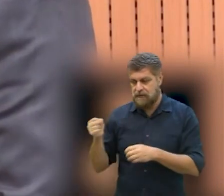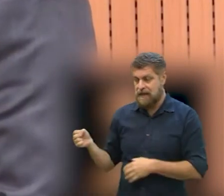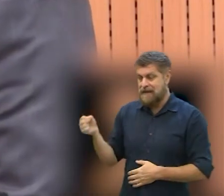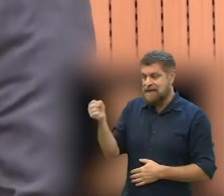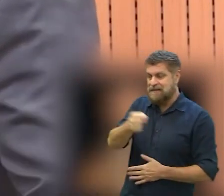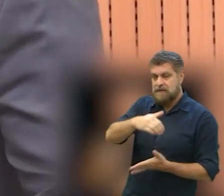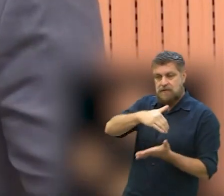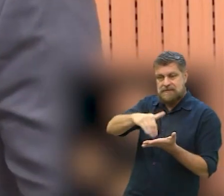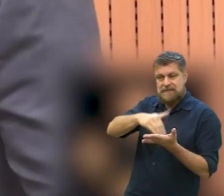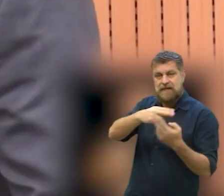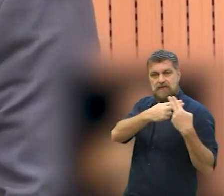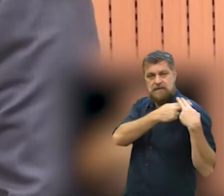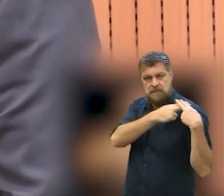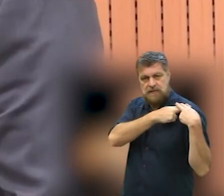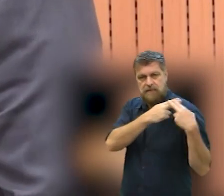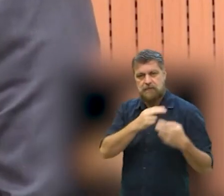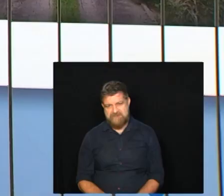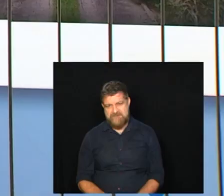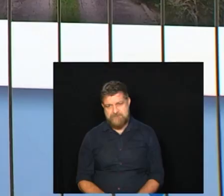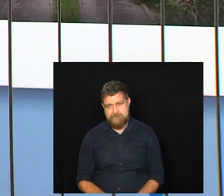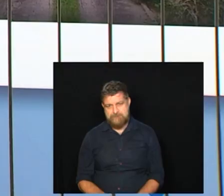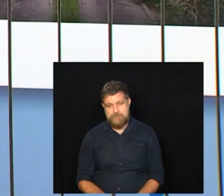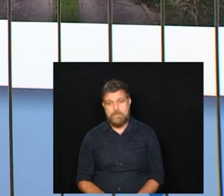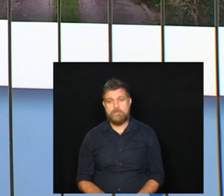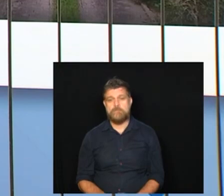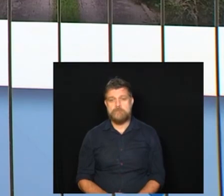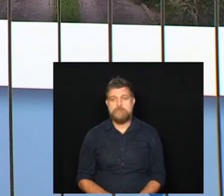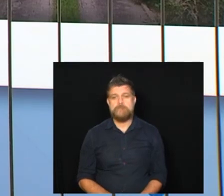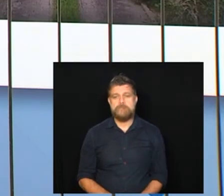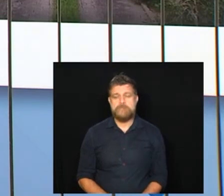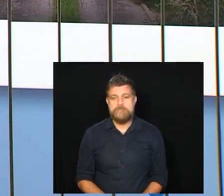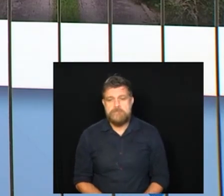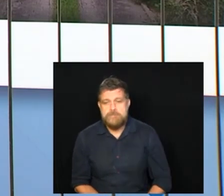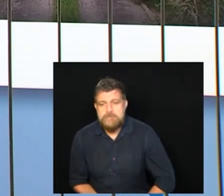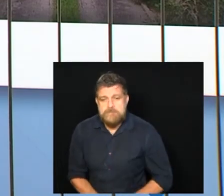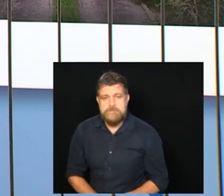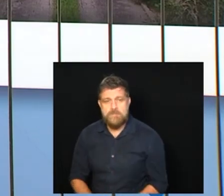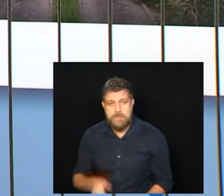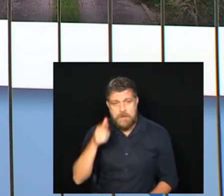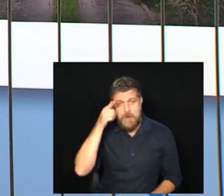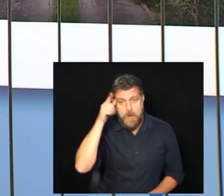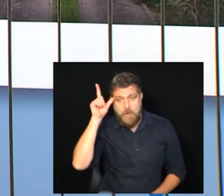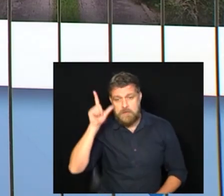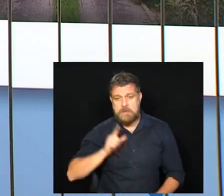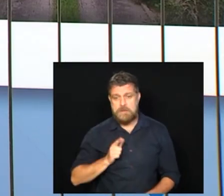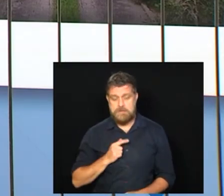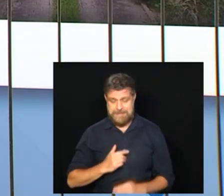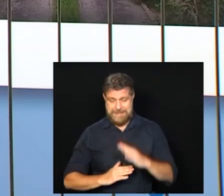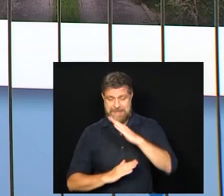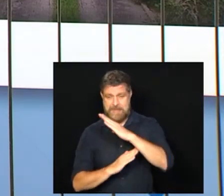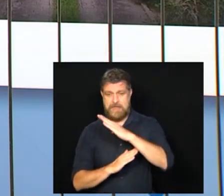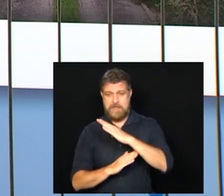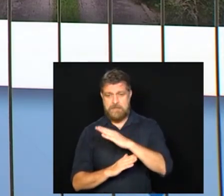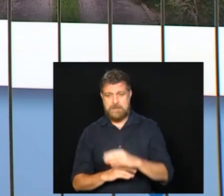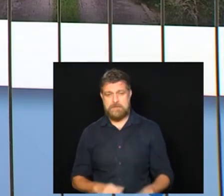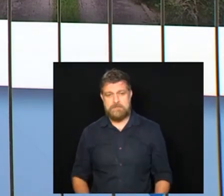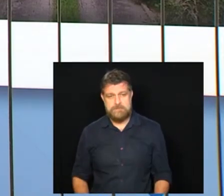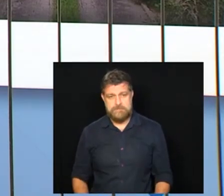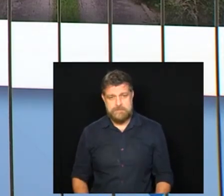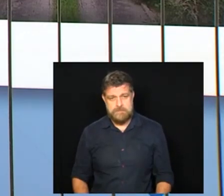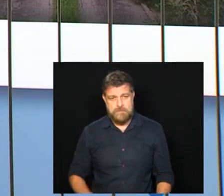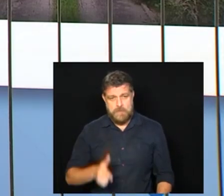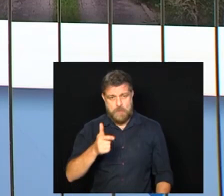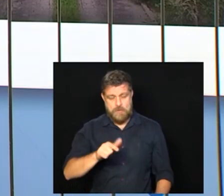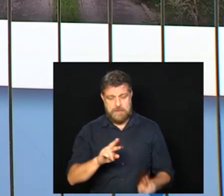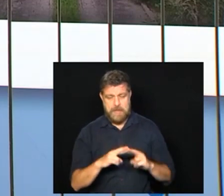aqui o secretário que é responsável pela obra, o Barreiro. E ontem estiveram na Câmara para mais